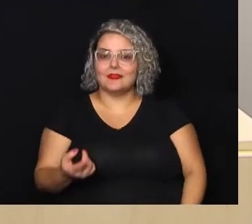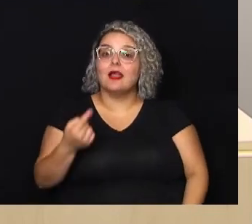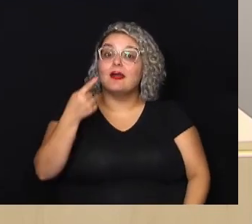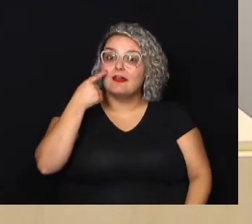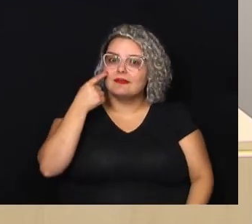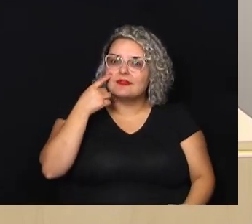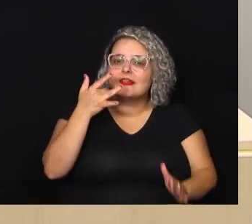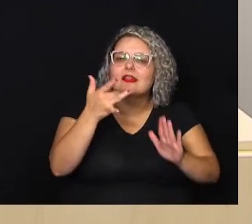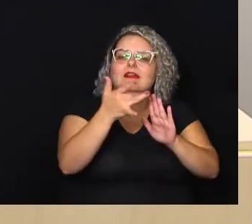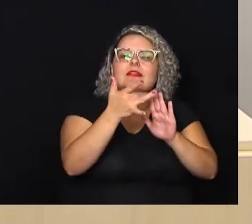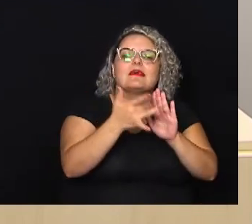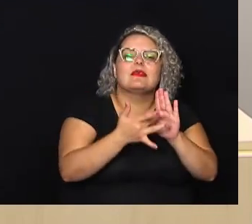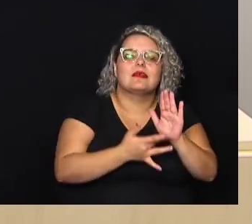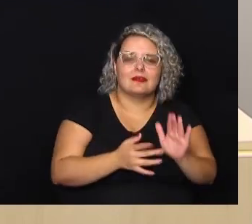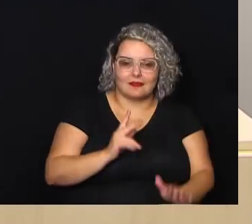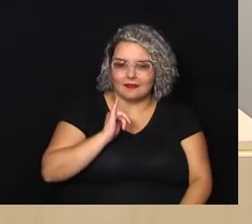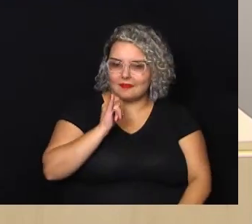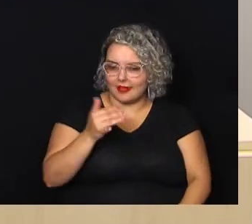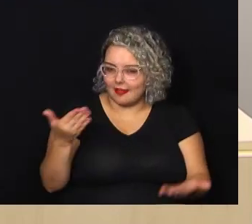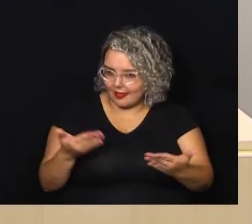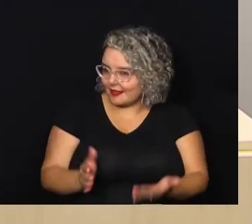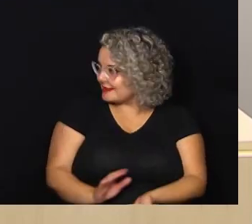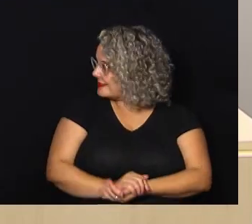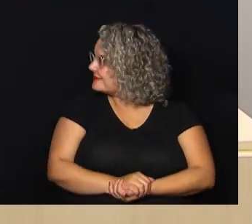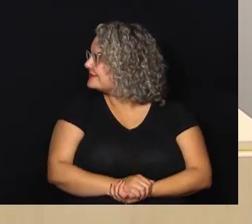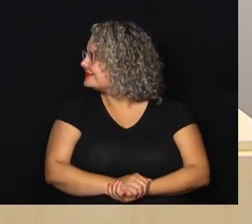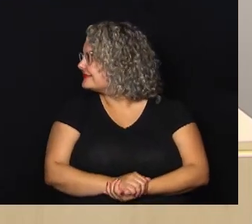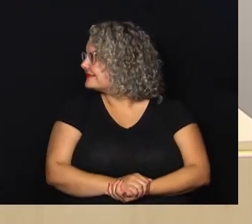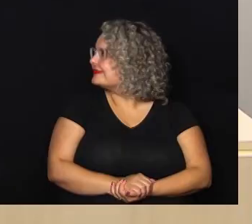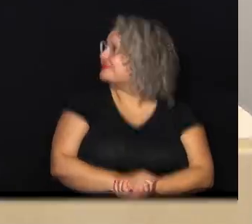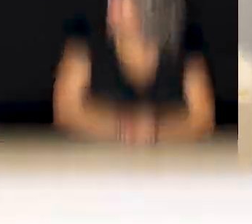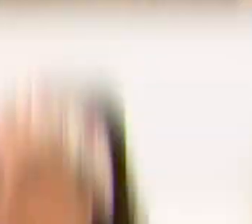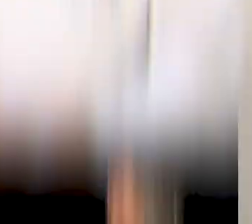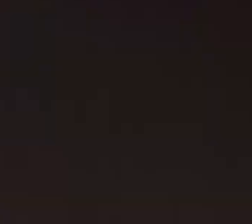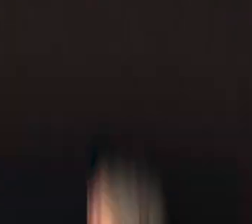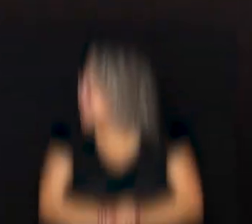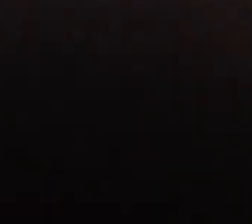aí no seu celular? Olha, os ingredientes a gente vai falar agora.